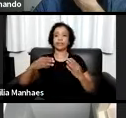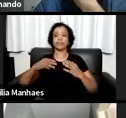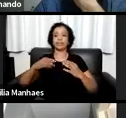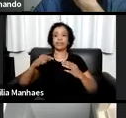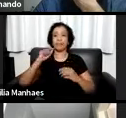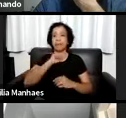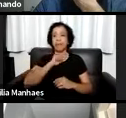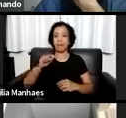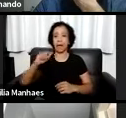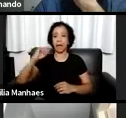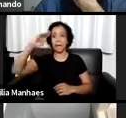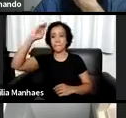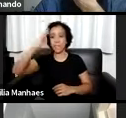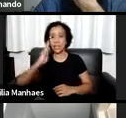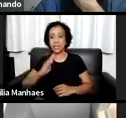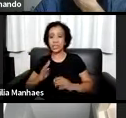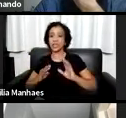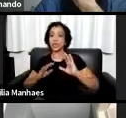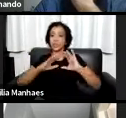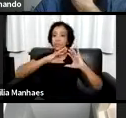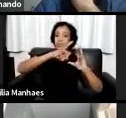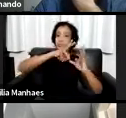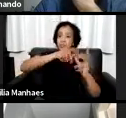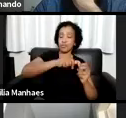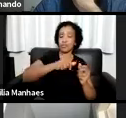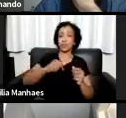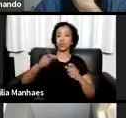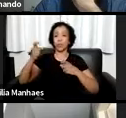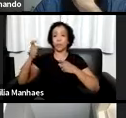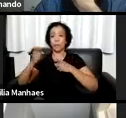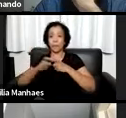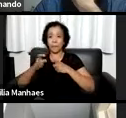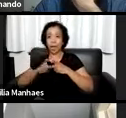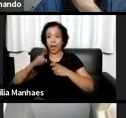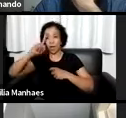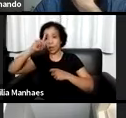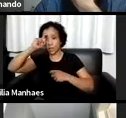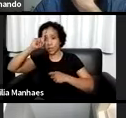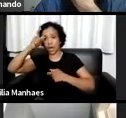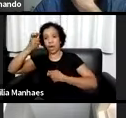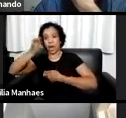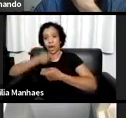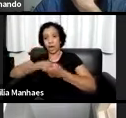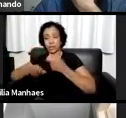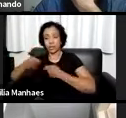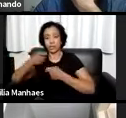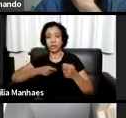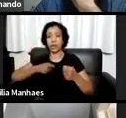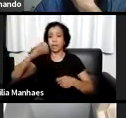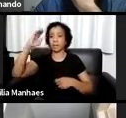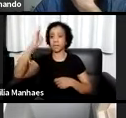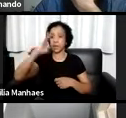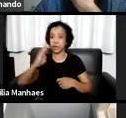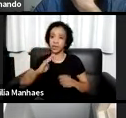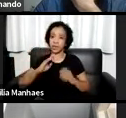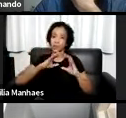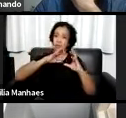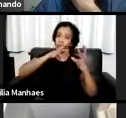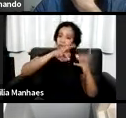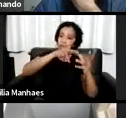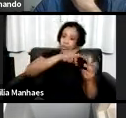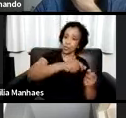comunidade médica e científica e de administração hospitalar, as suas várias áreas no Brasil